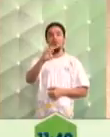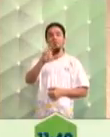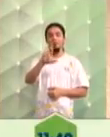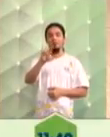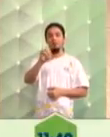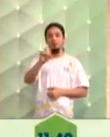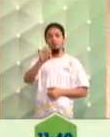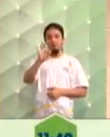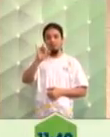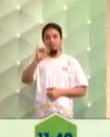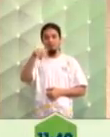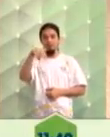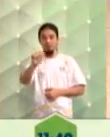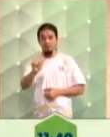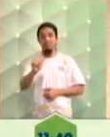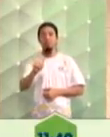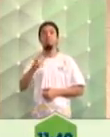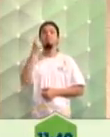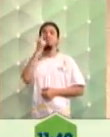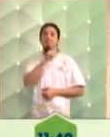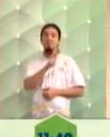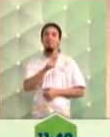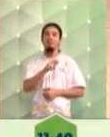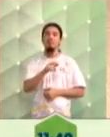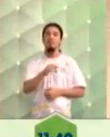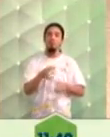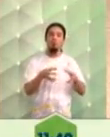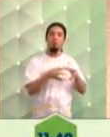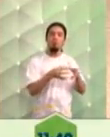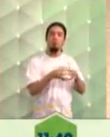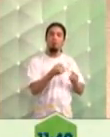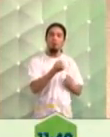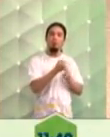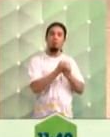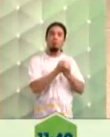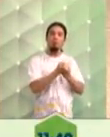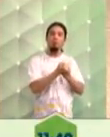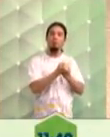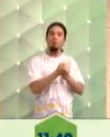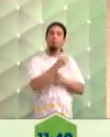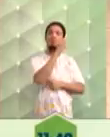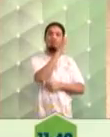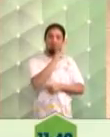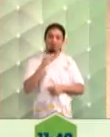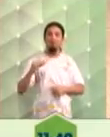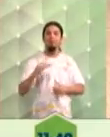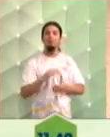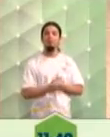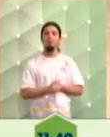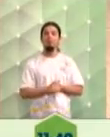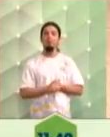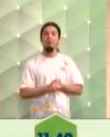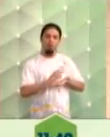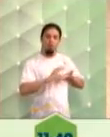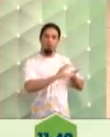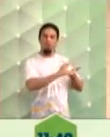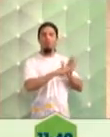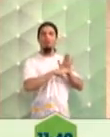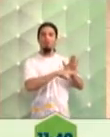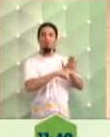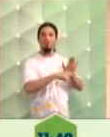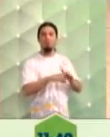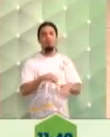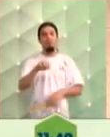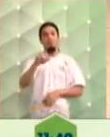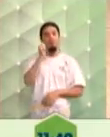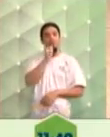Lima Martins. Grupo de apoio à criança com câncer, GAC. Foi a instituição, a entidade beneficiada. A Elis Cristina